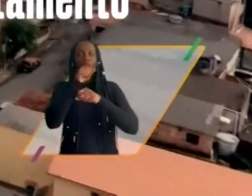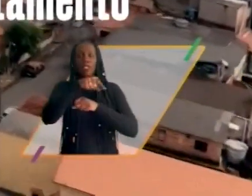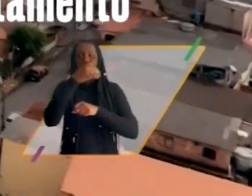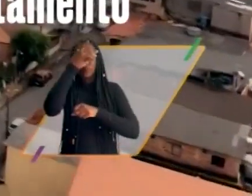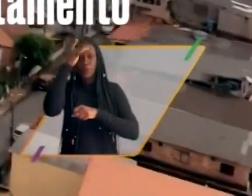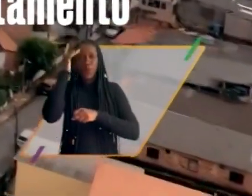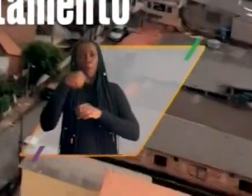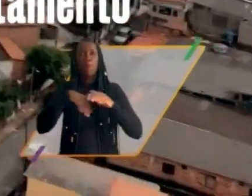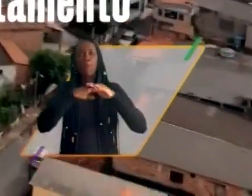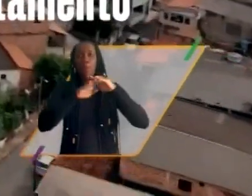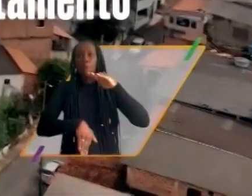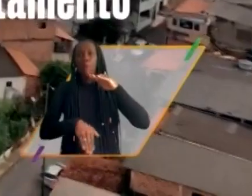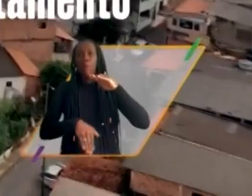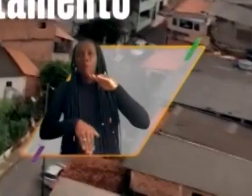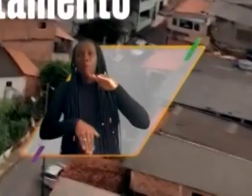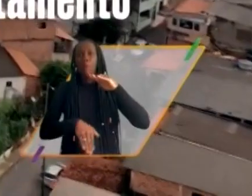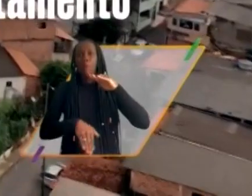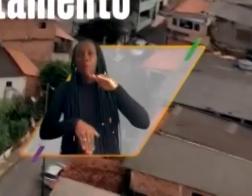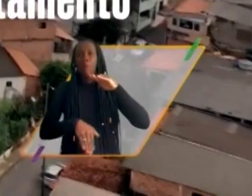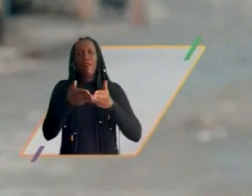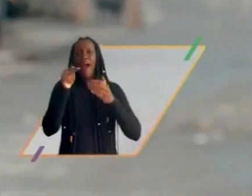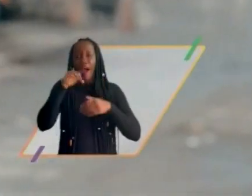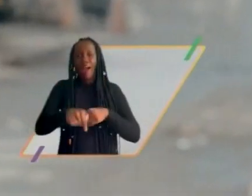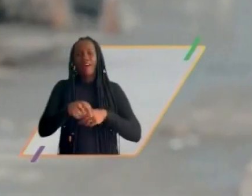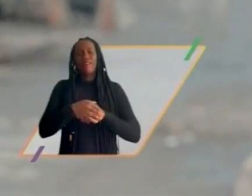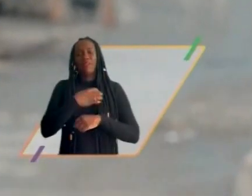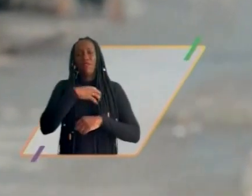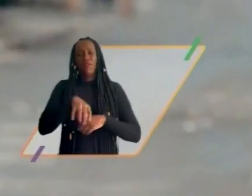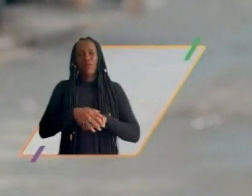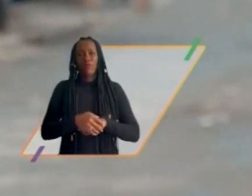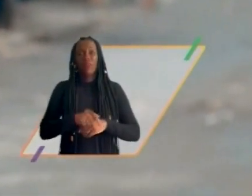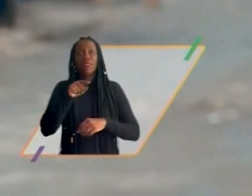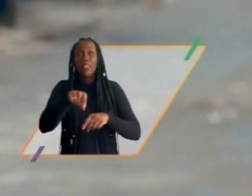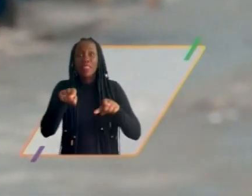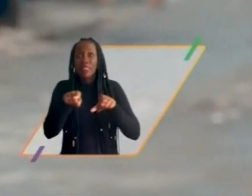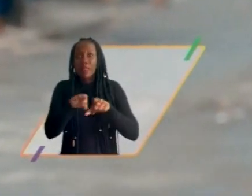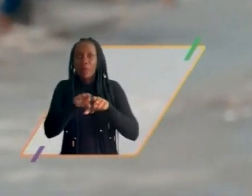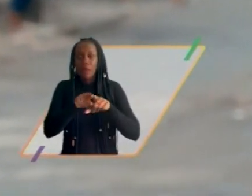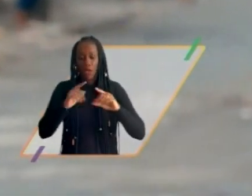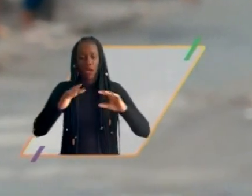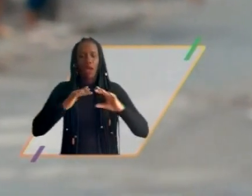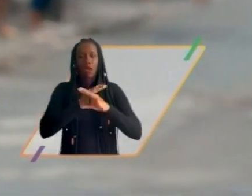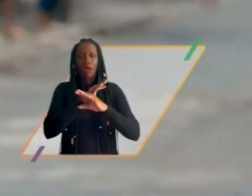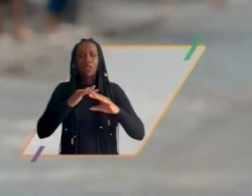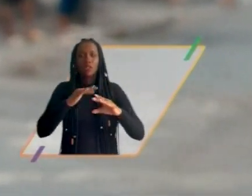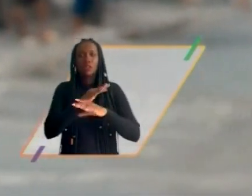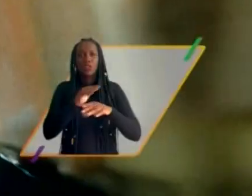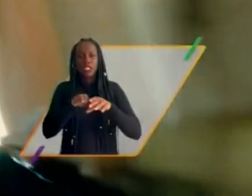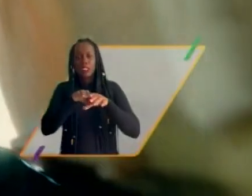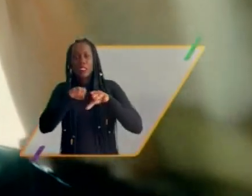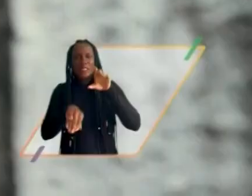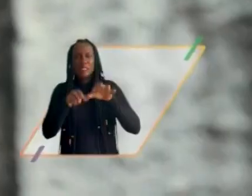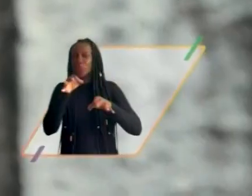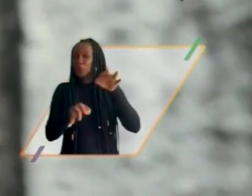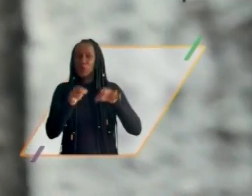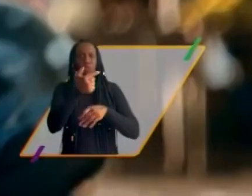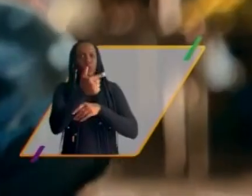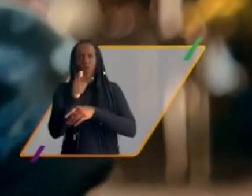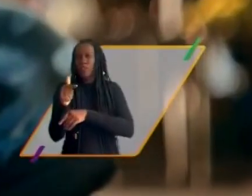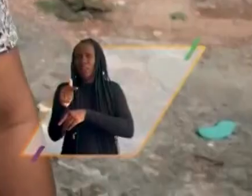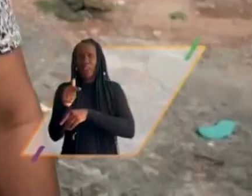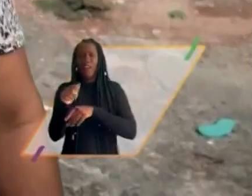pessoas vivendo abaixo da linha da pobreza. Não dá para esconder também que nossa cidade é ainda mais injusta e desigual com a população